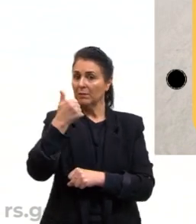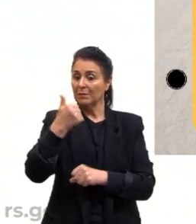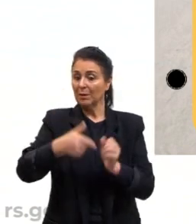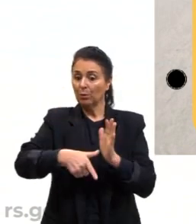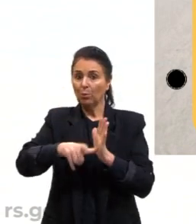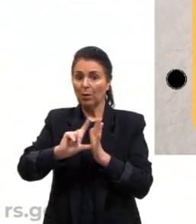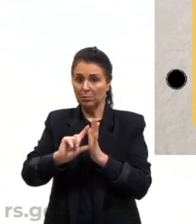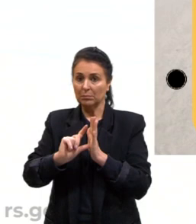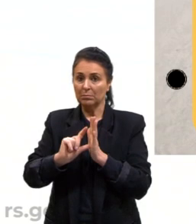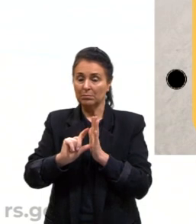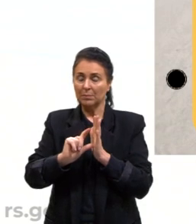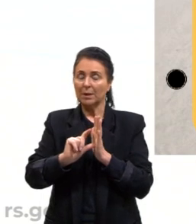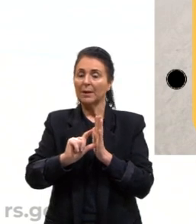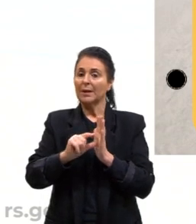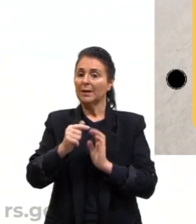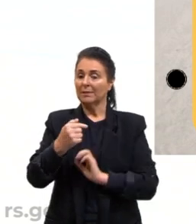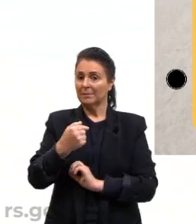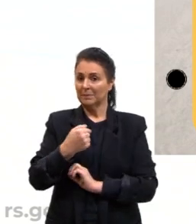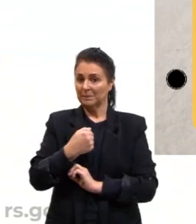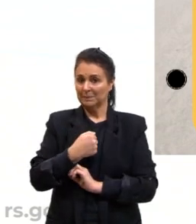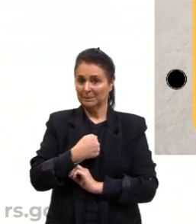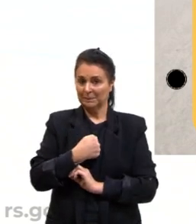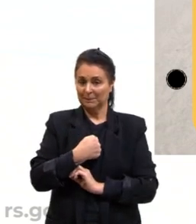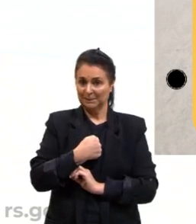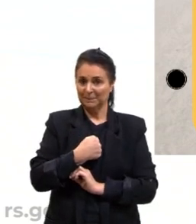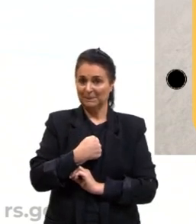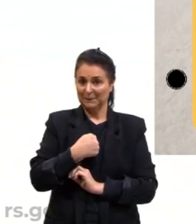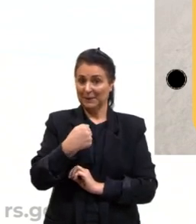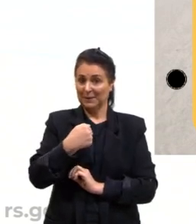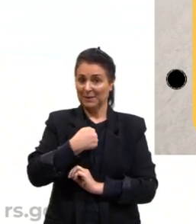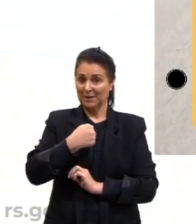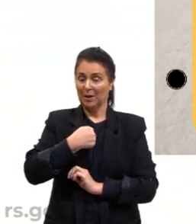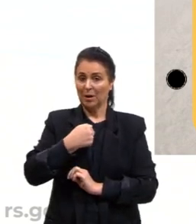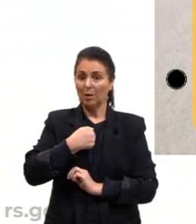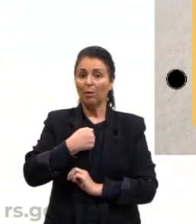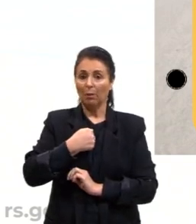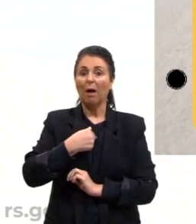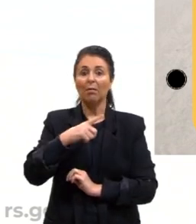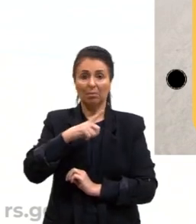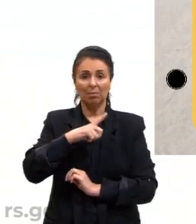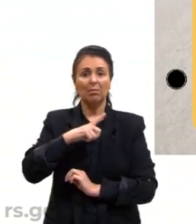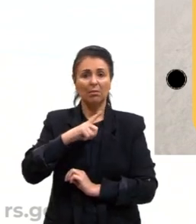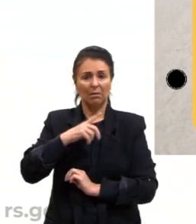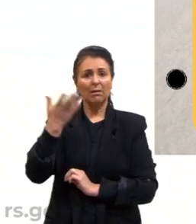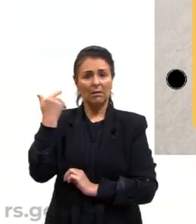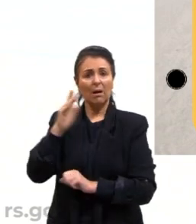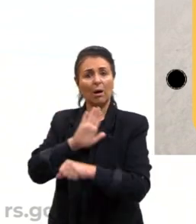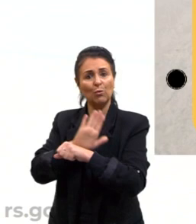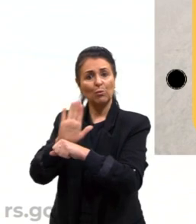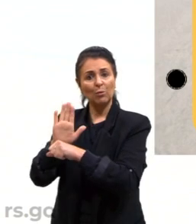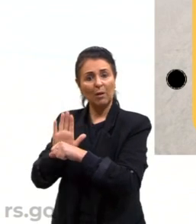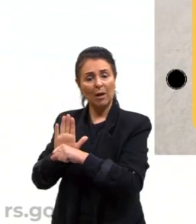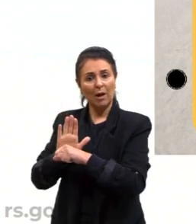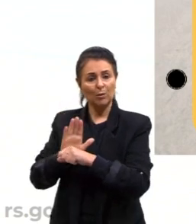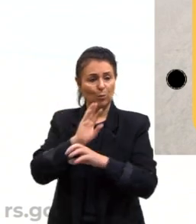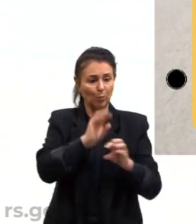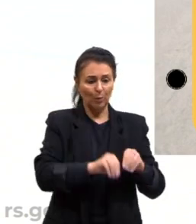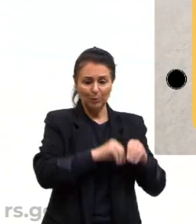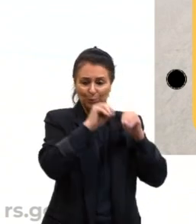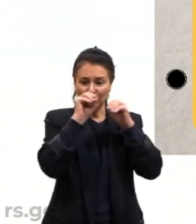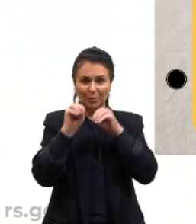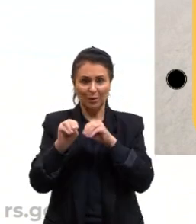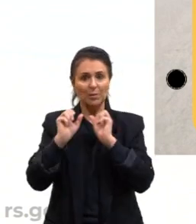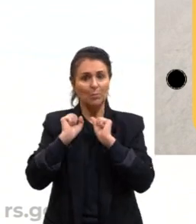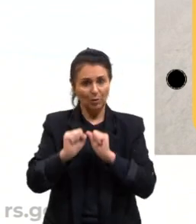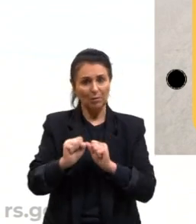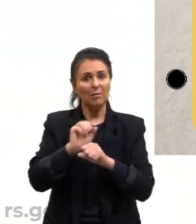dito antes e eu teria ajudado né Poderia a